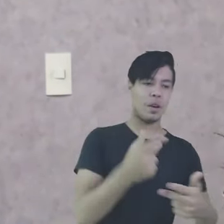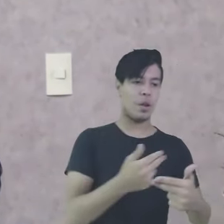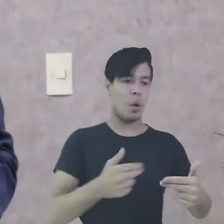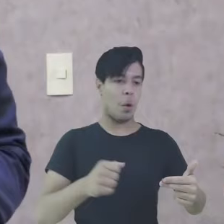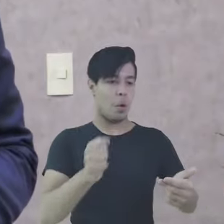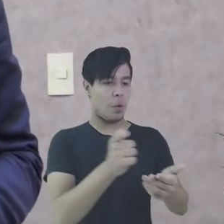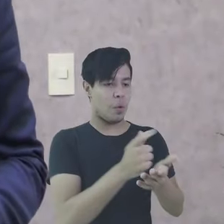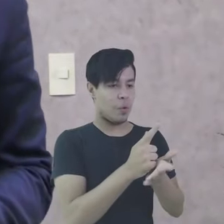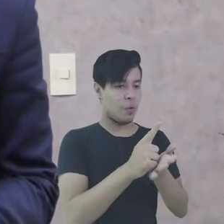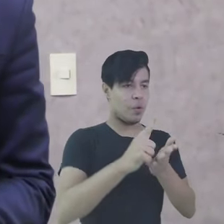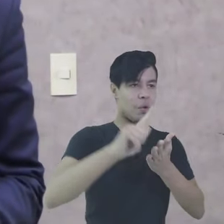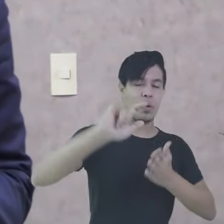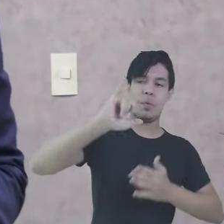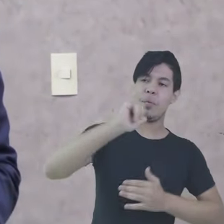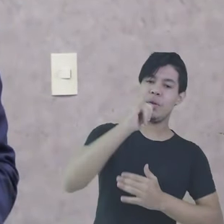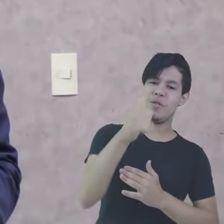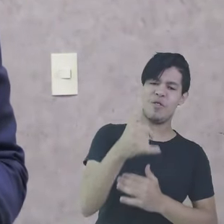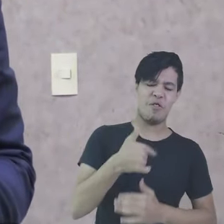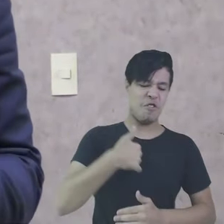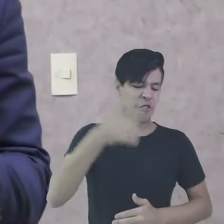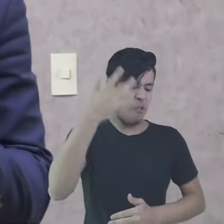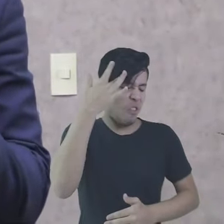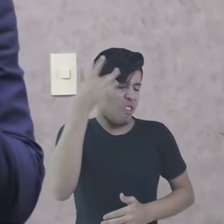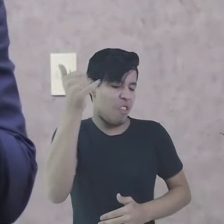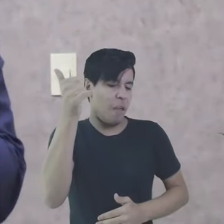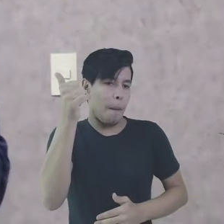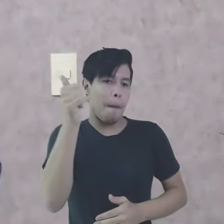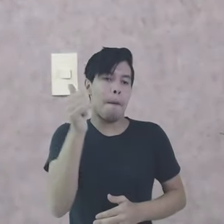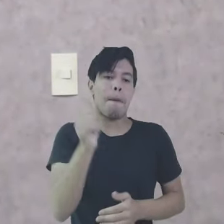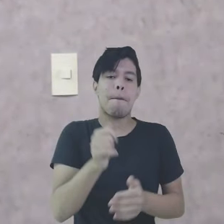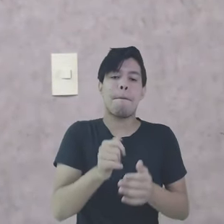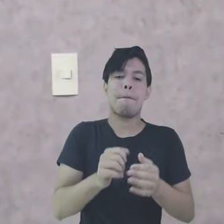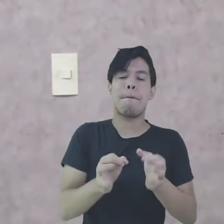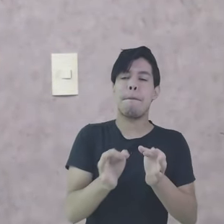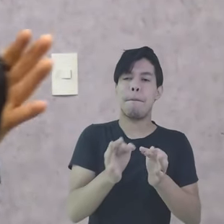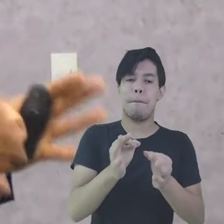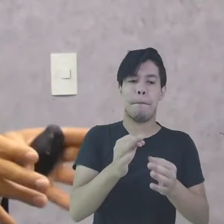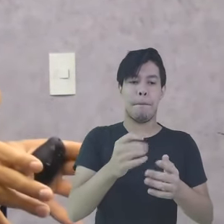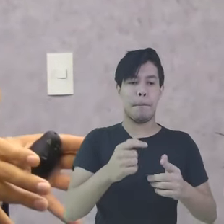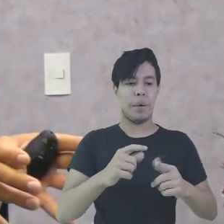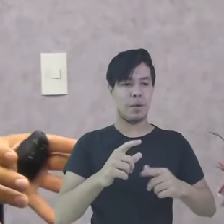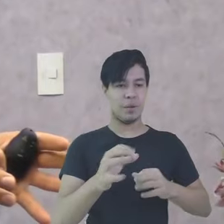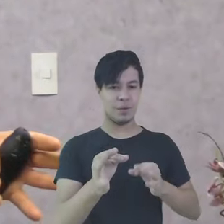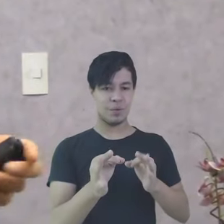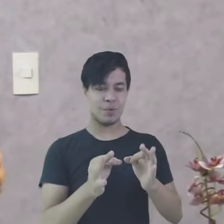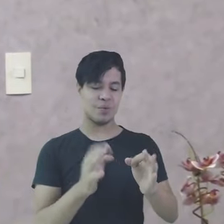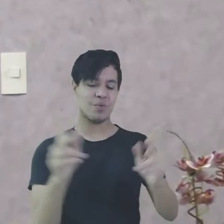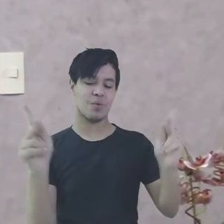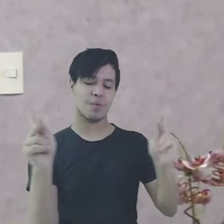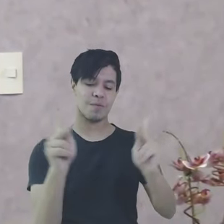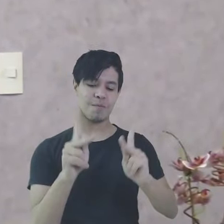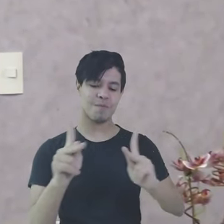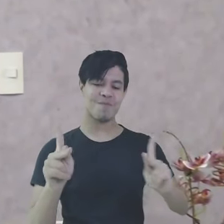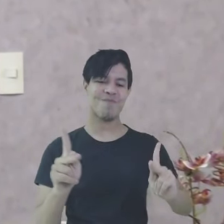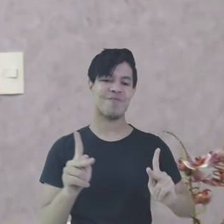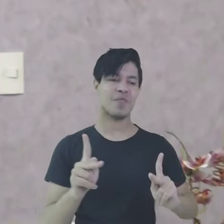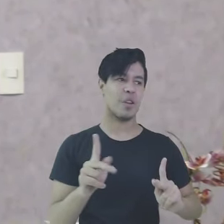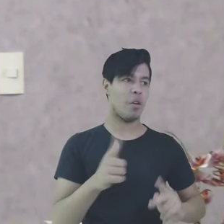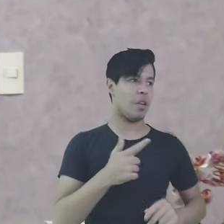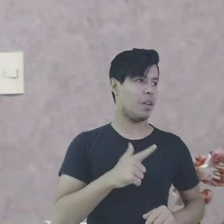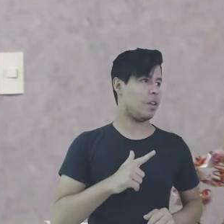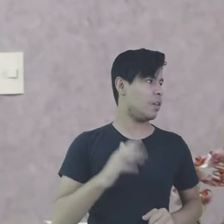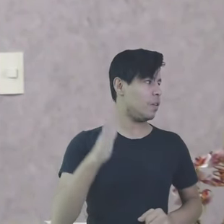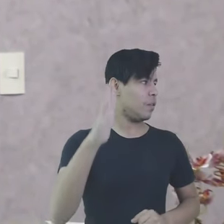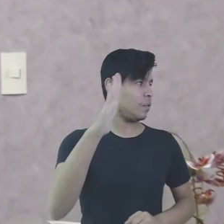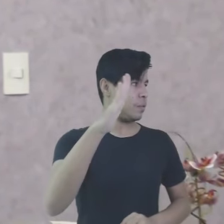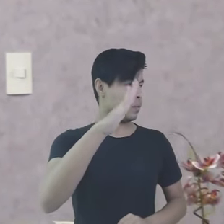29:11, Deus diz: eu é que sei o plano que tenho ao seu respeito. Planos de paz e não de mal, para dar o fim que você